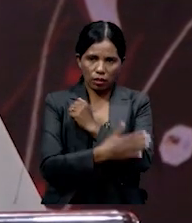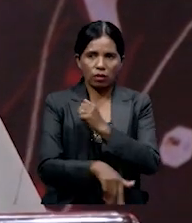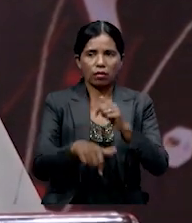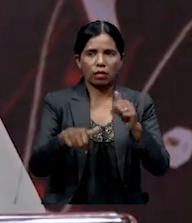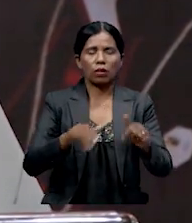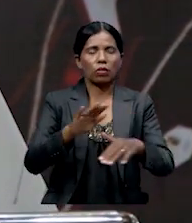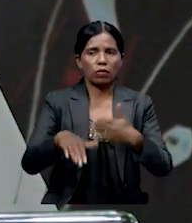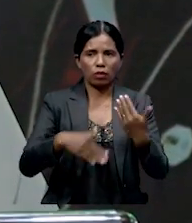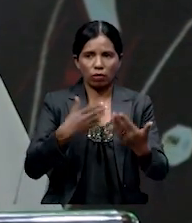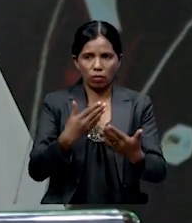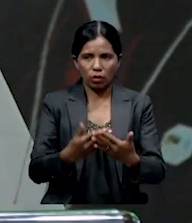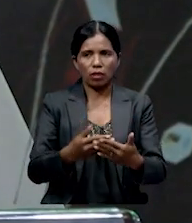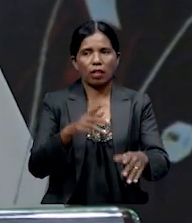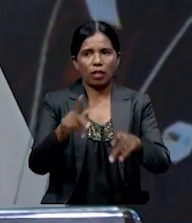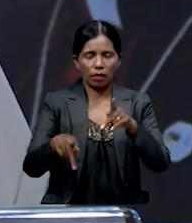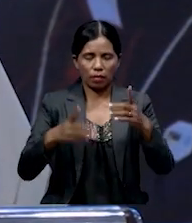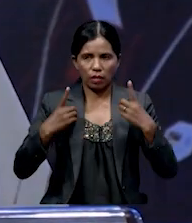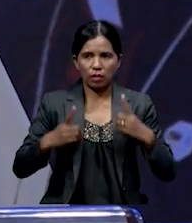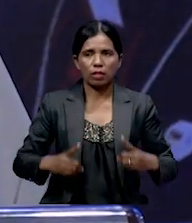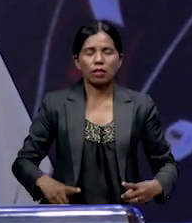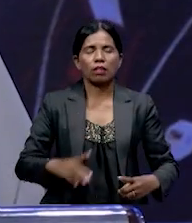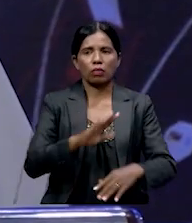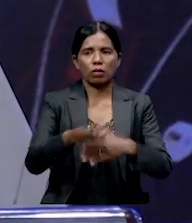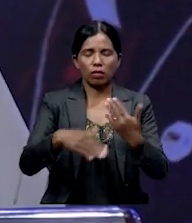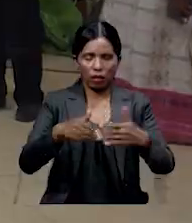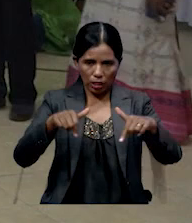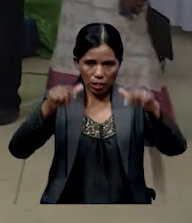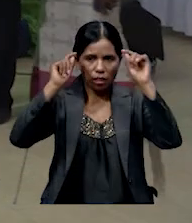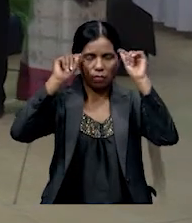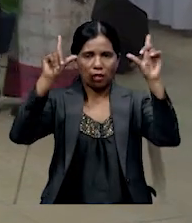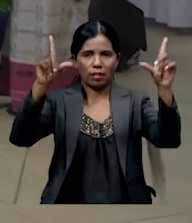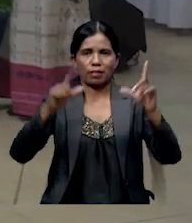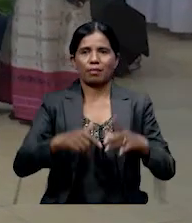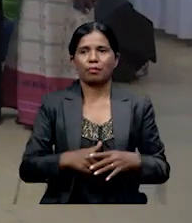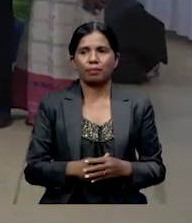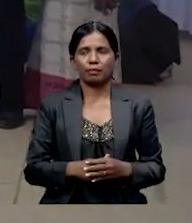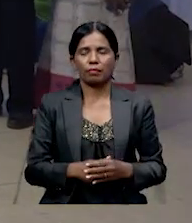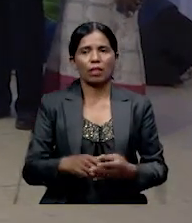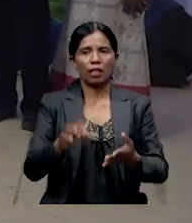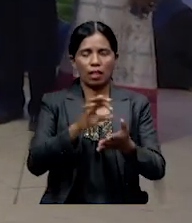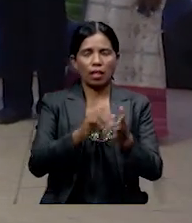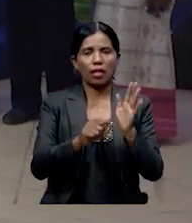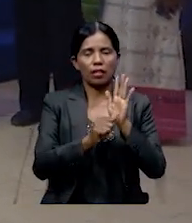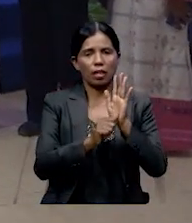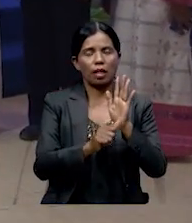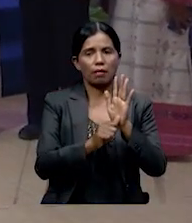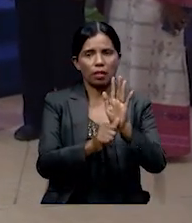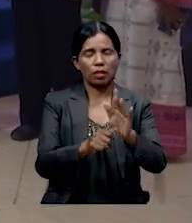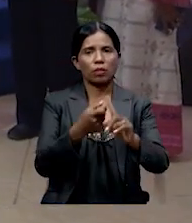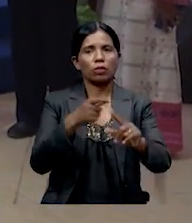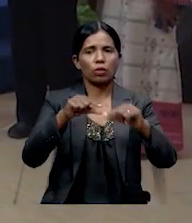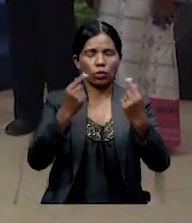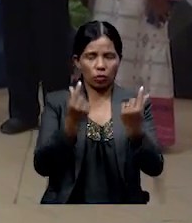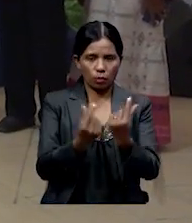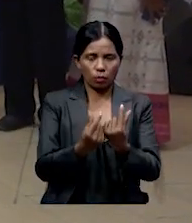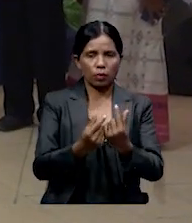os cidadãos deste querido Timor-Leste. Afim assiste à apresentação desse grupo coral no Vocal